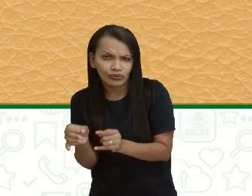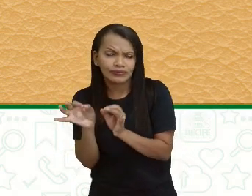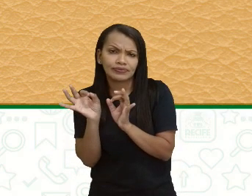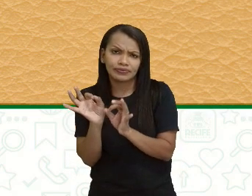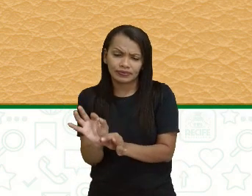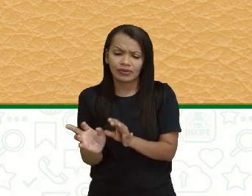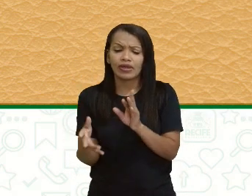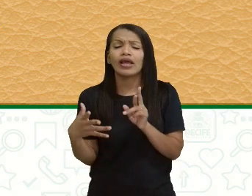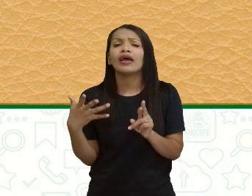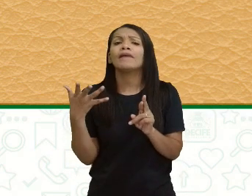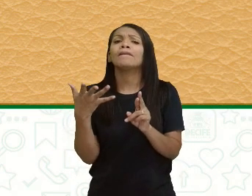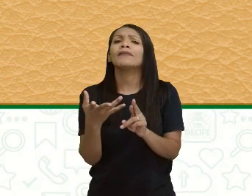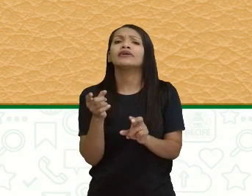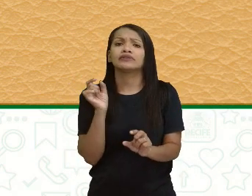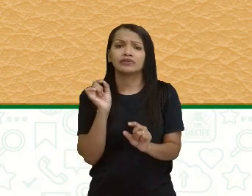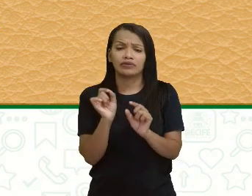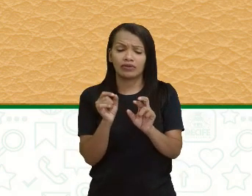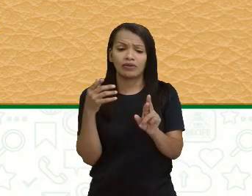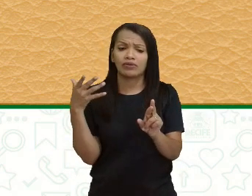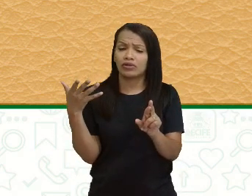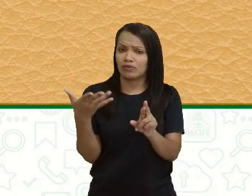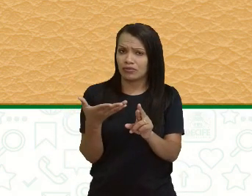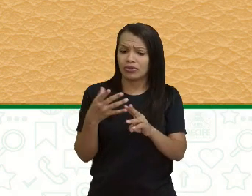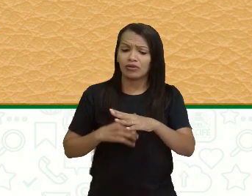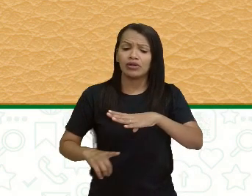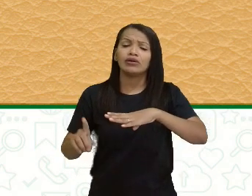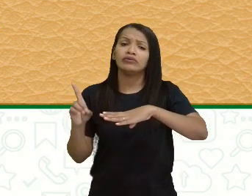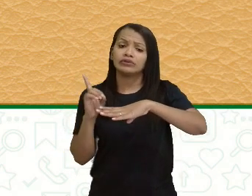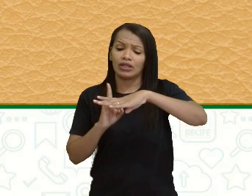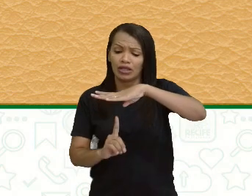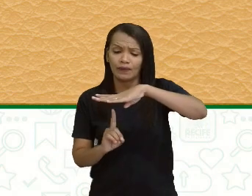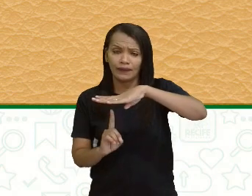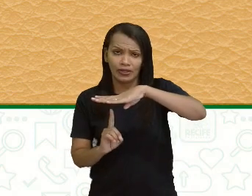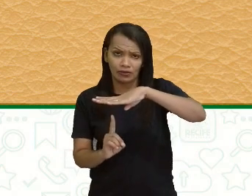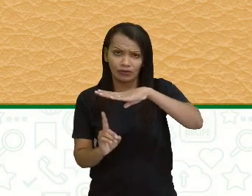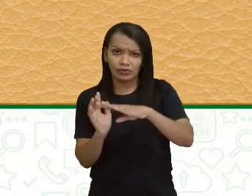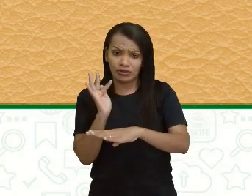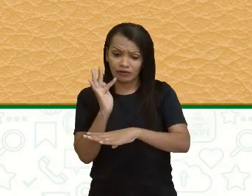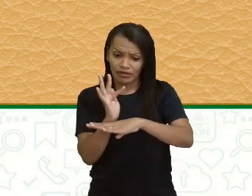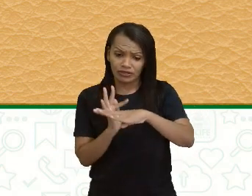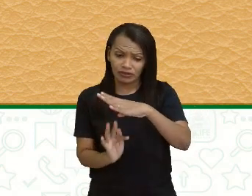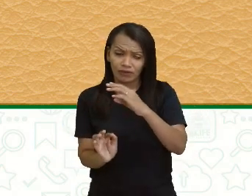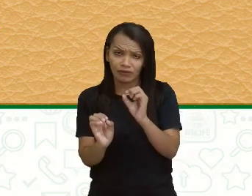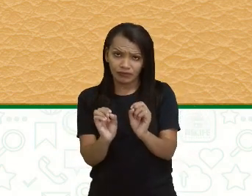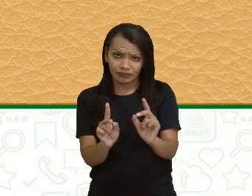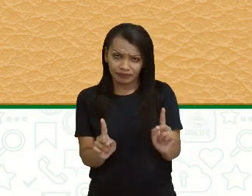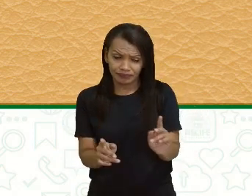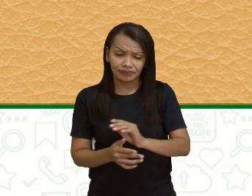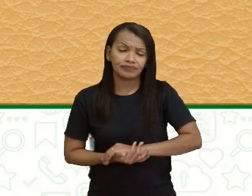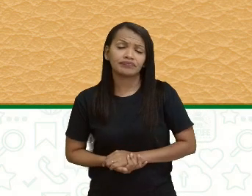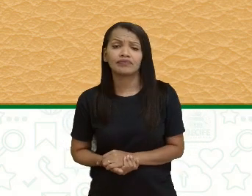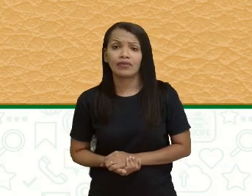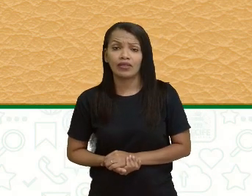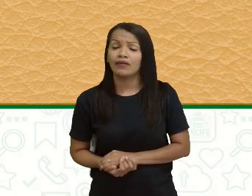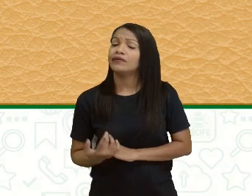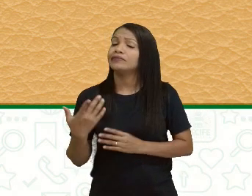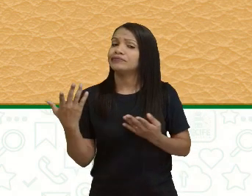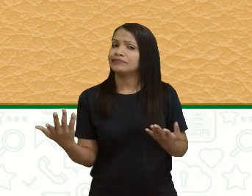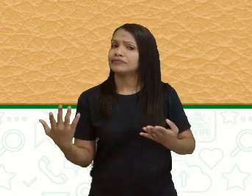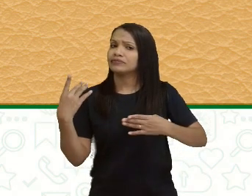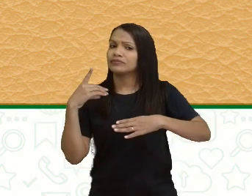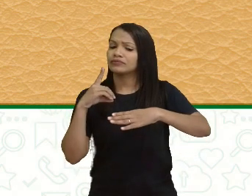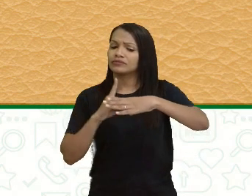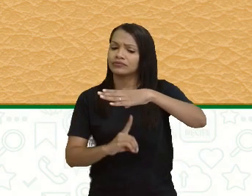ela representa o denominador da nossa fração. Então, o denominador da nossa